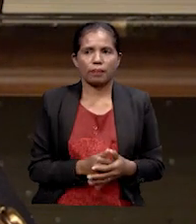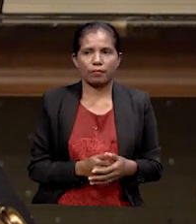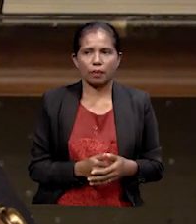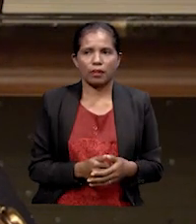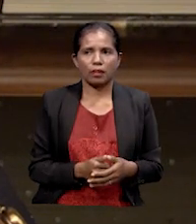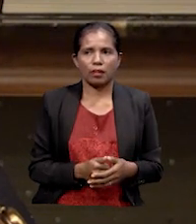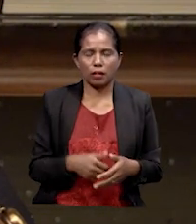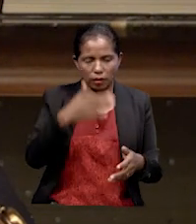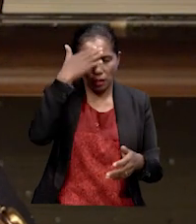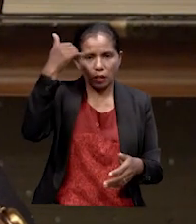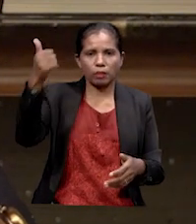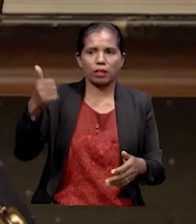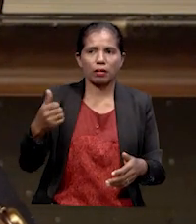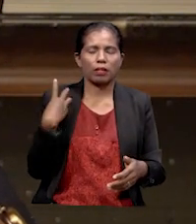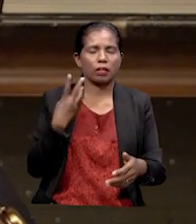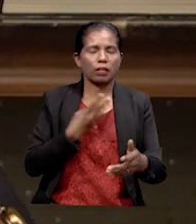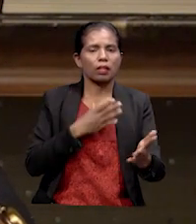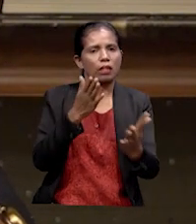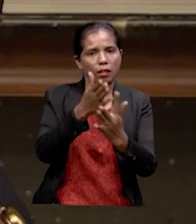então a lua tia ASEAN.